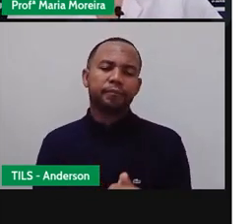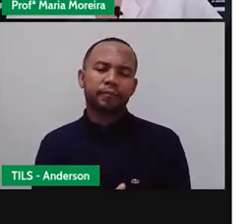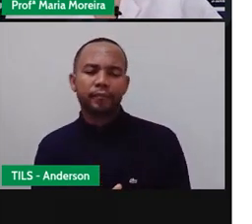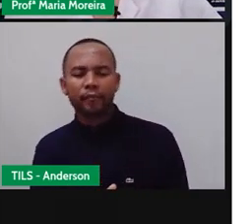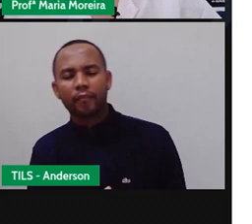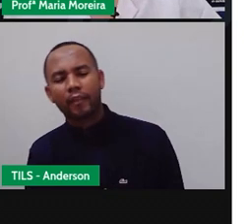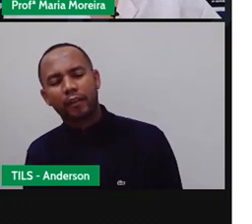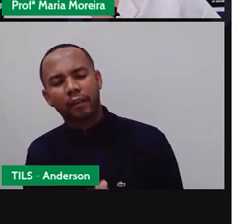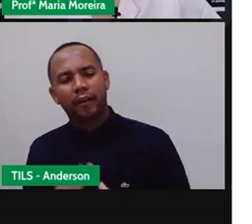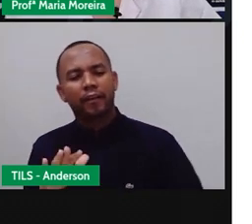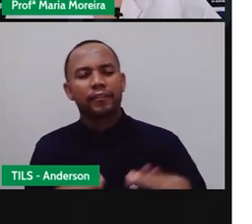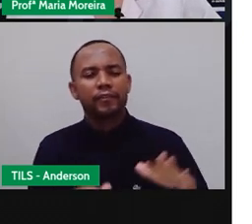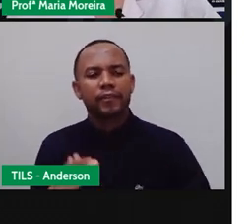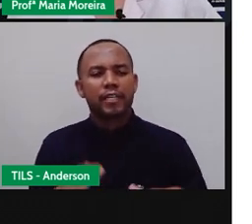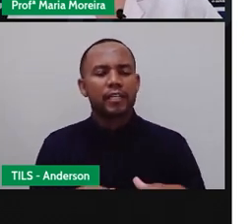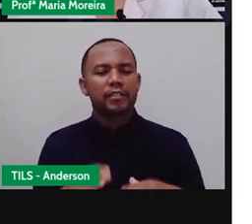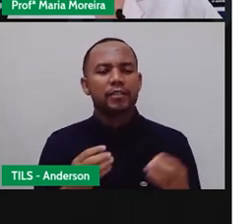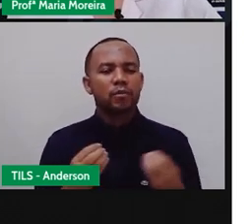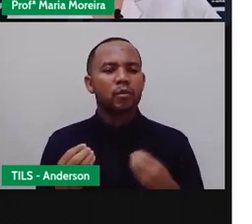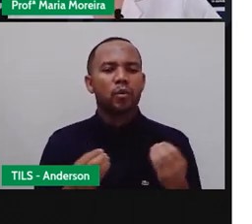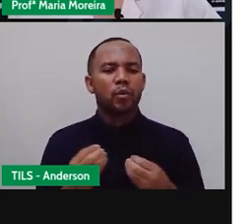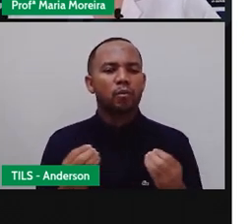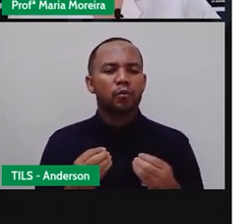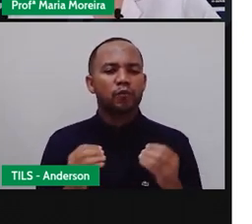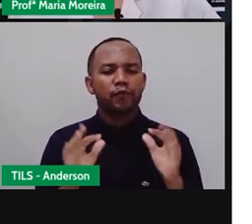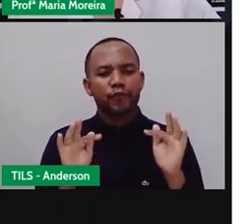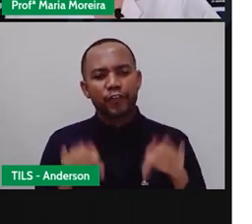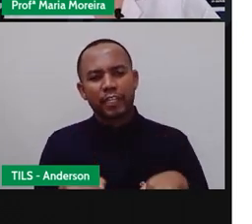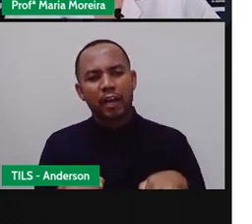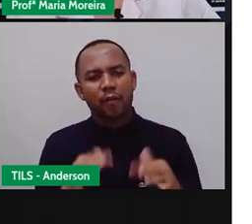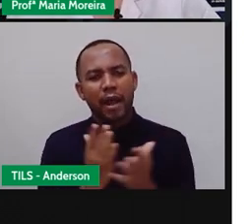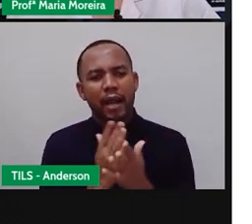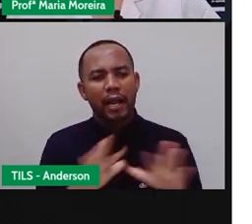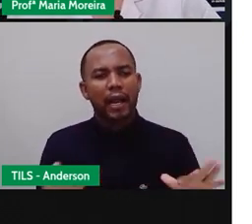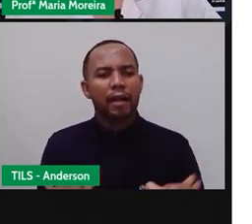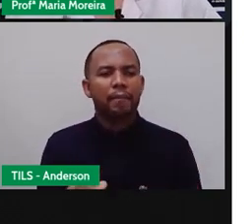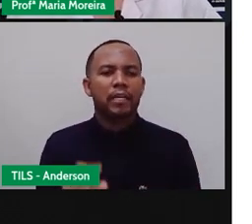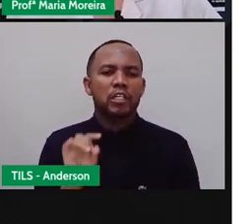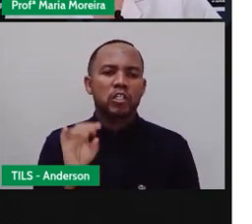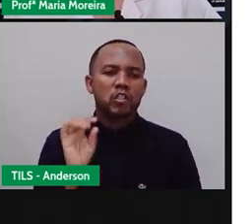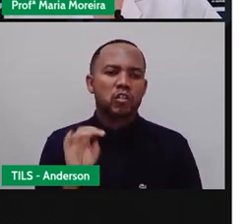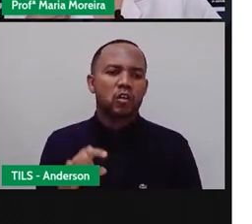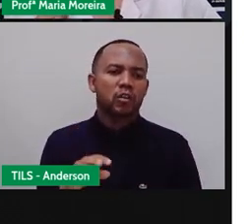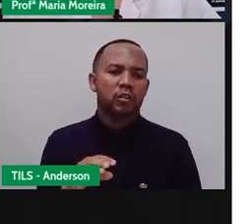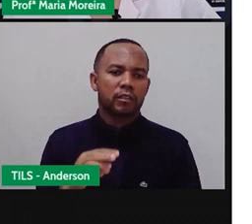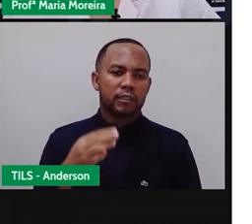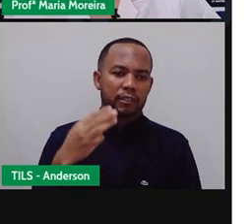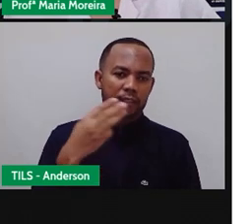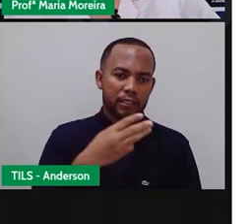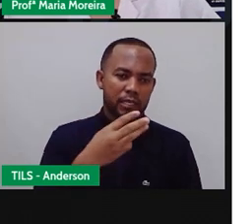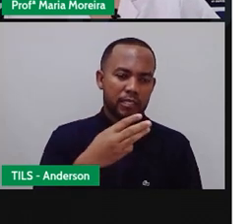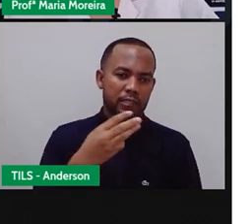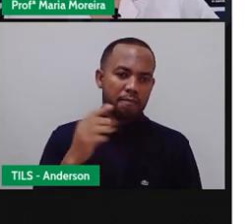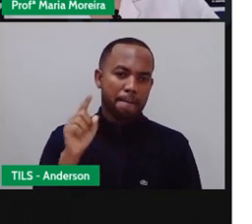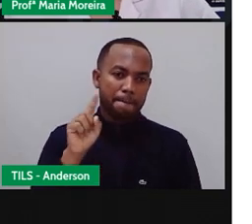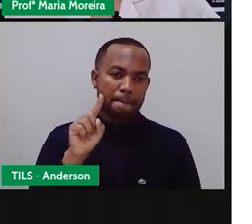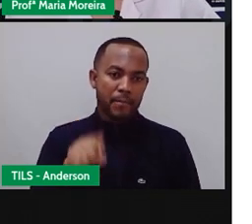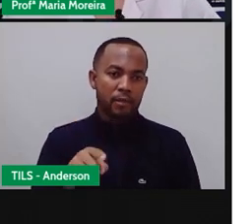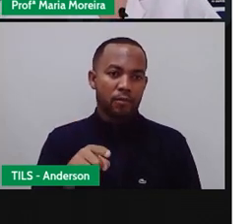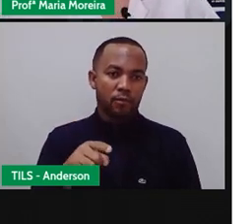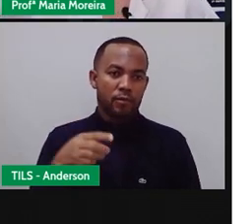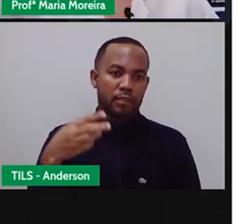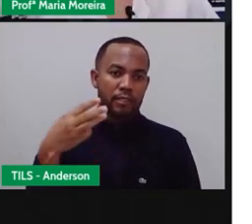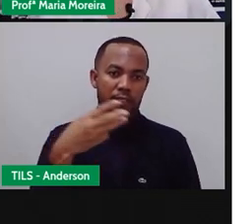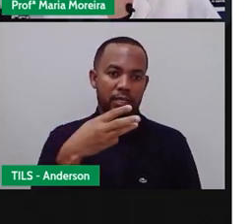destinação final adequada de toneladas por dia a gente é a 3302 ou